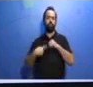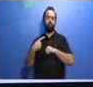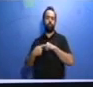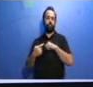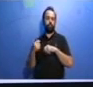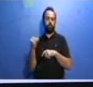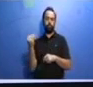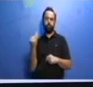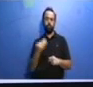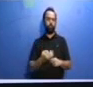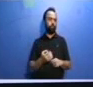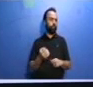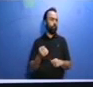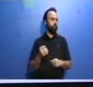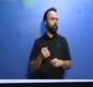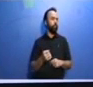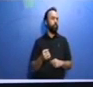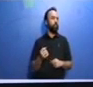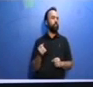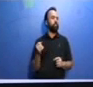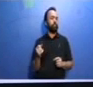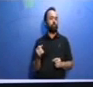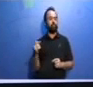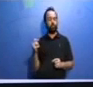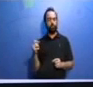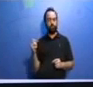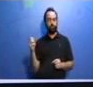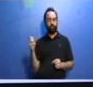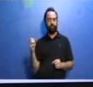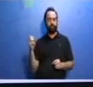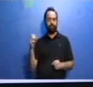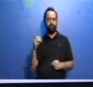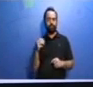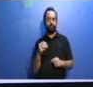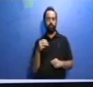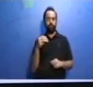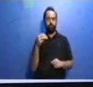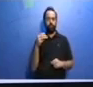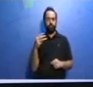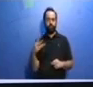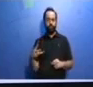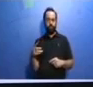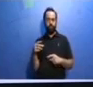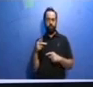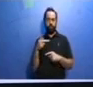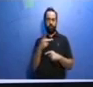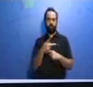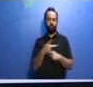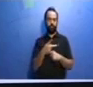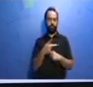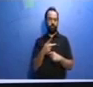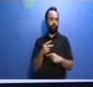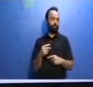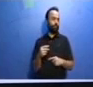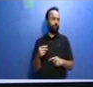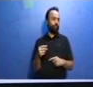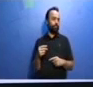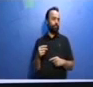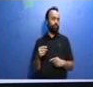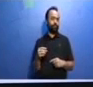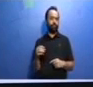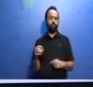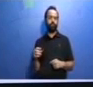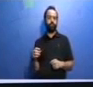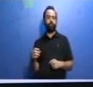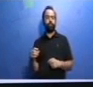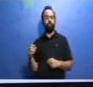átomos. Seria 3 vezes o 1 do fósforo, então eu teria 3 fósforos, 3 átomos de fósforo. E